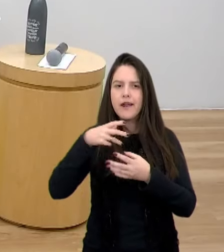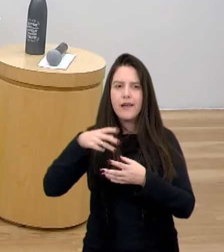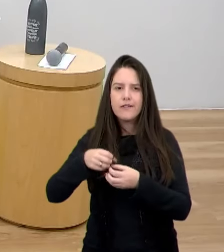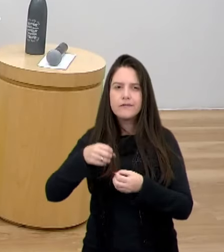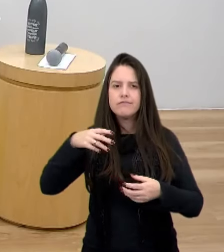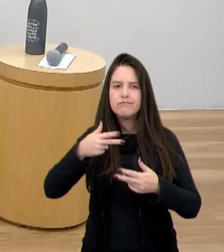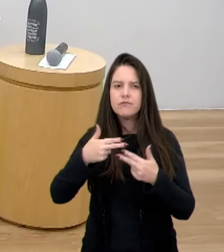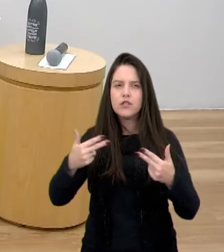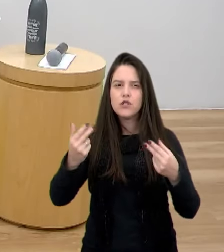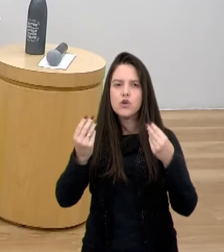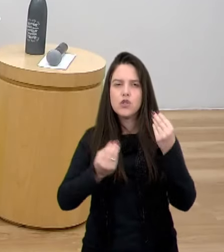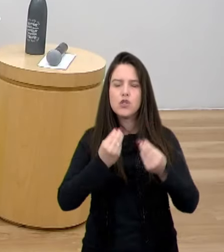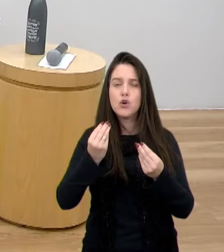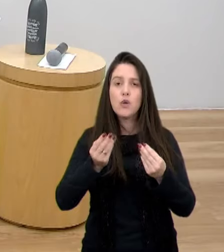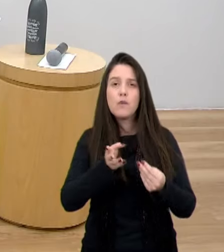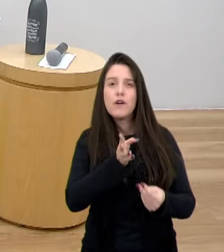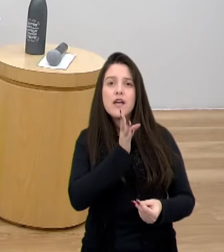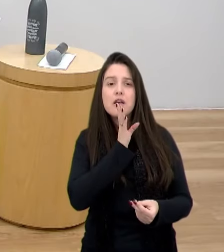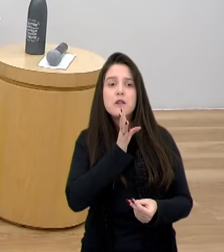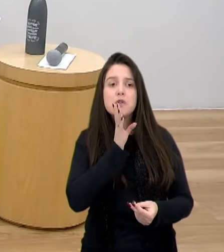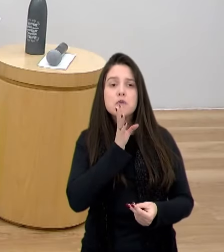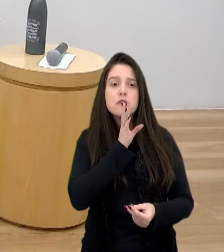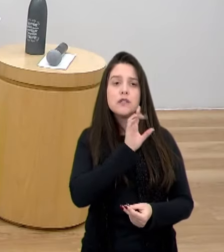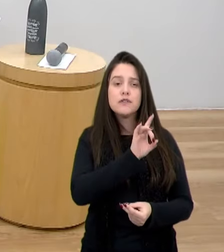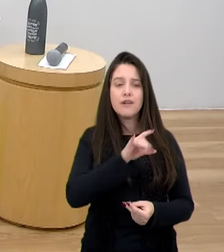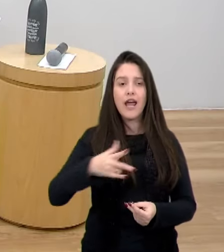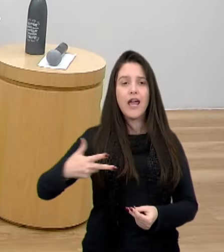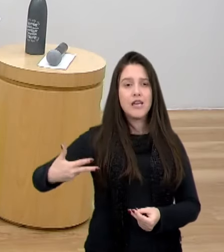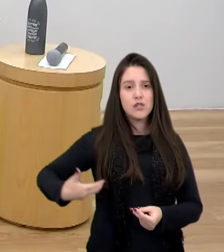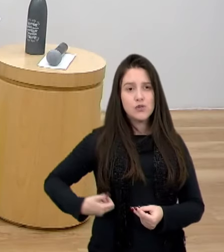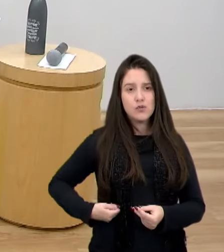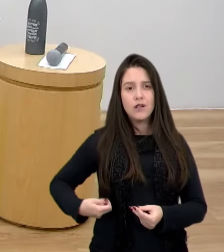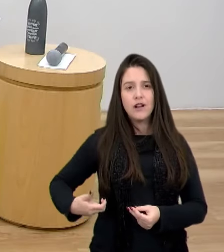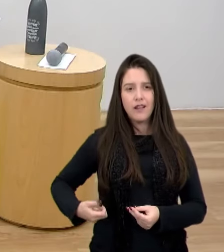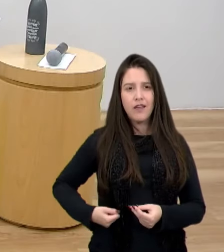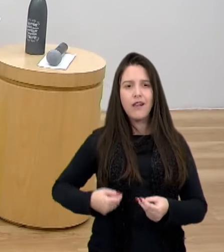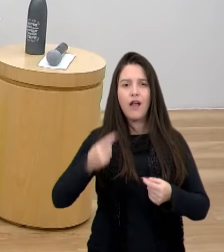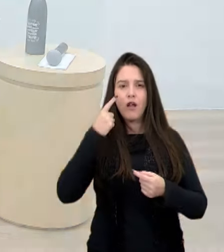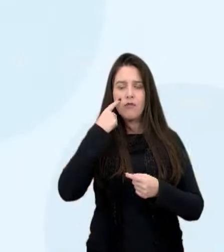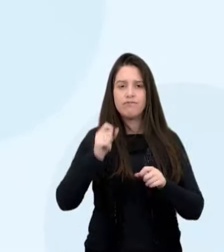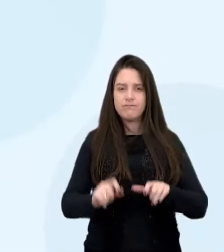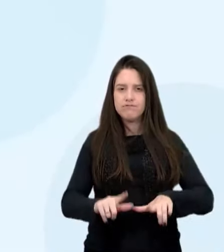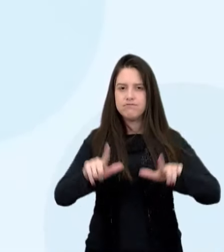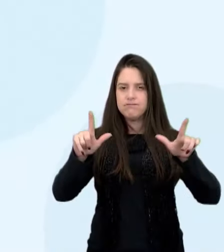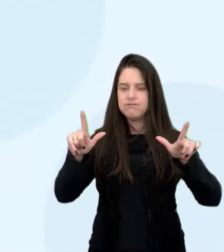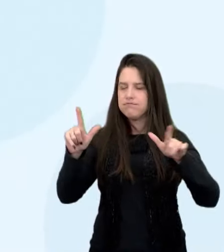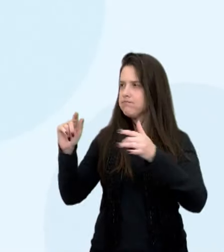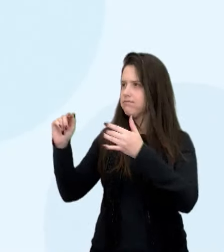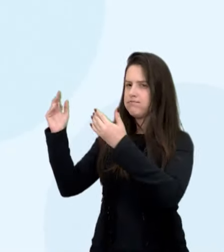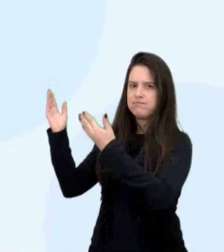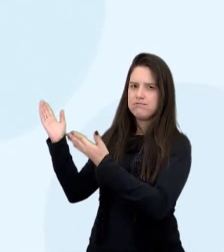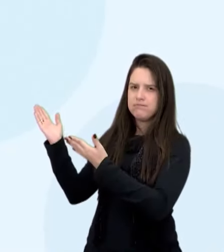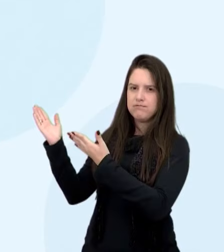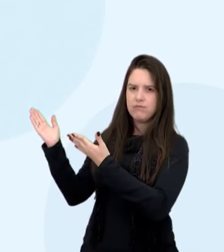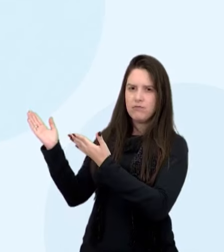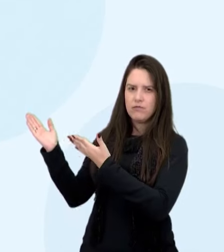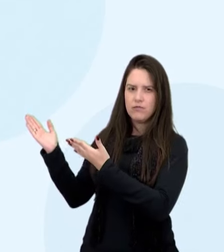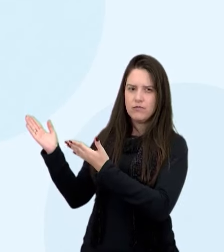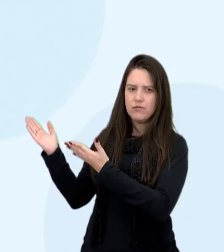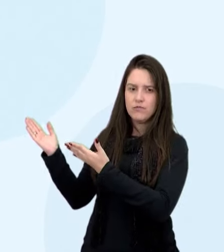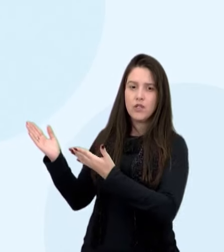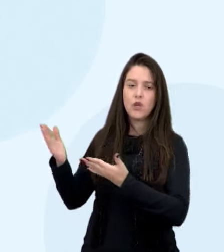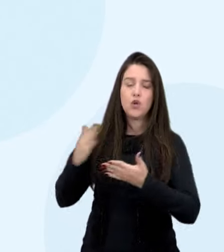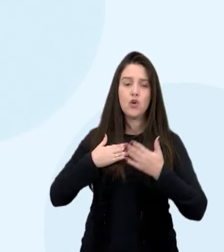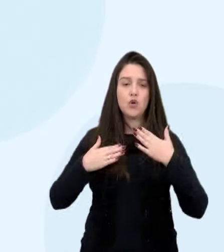eles não conseguem reconhecer, então, a insulina. Então, olha só, vai aparecer aí na tela para vocês, né, a questão aí dos